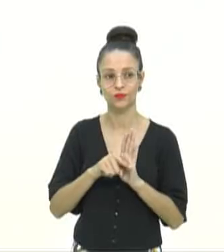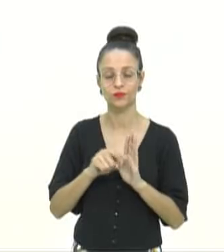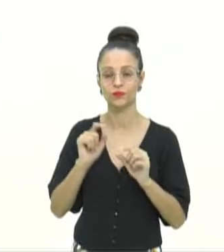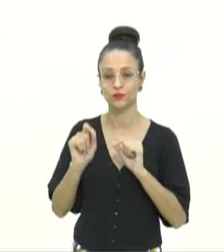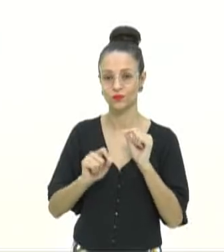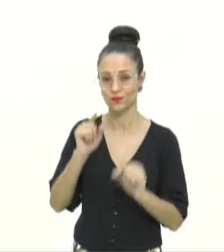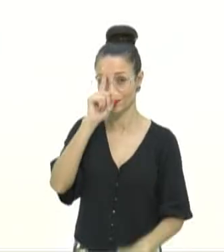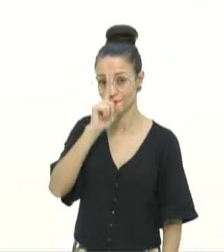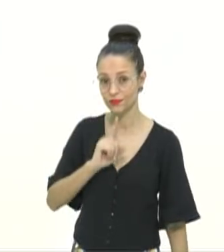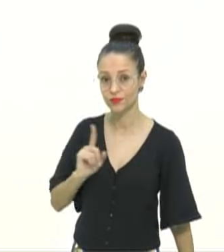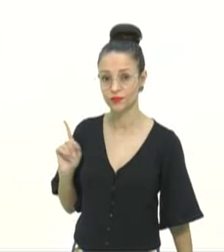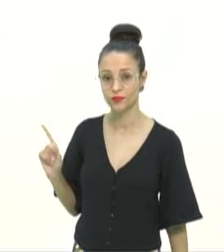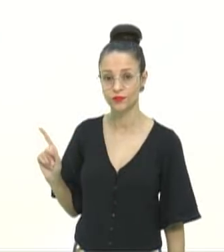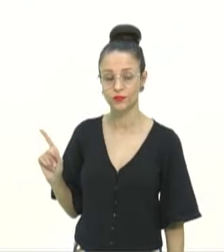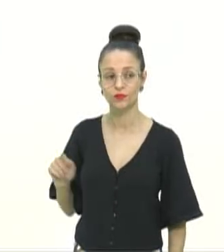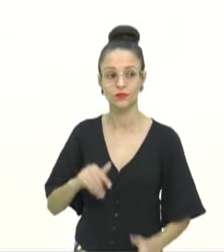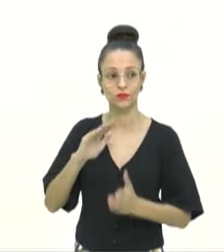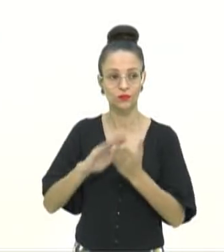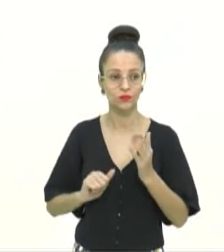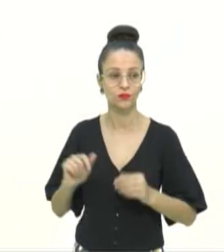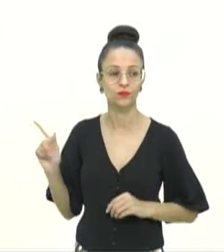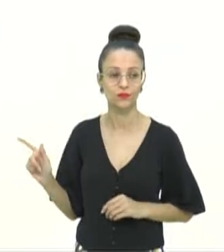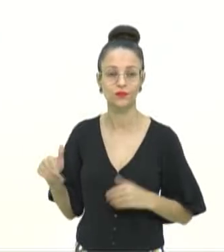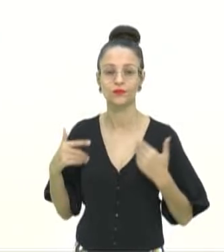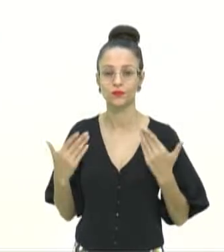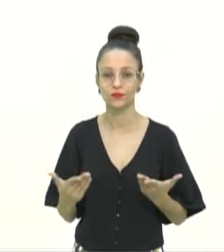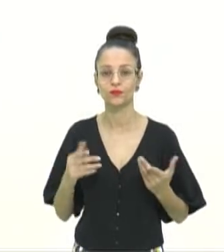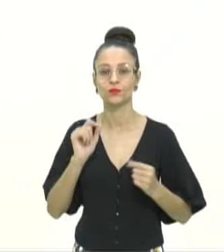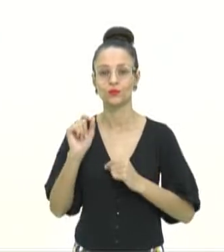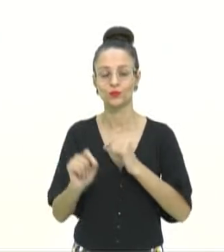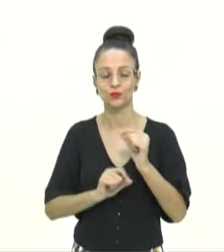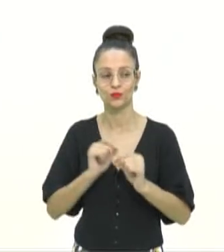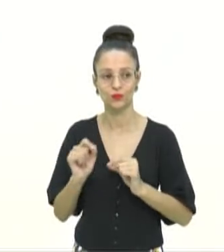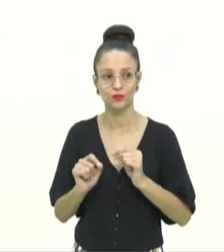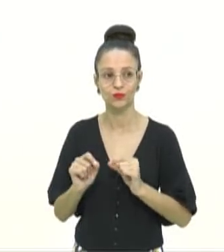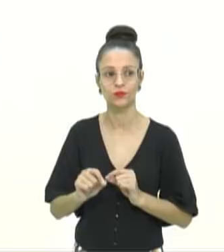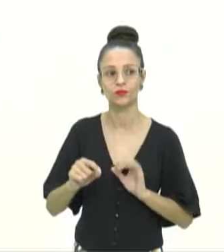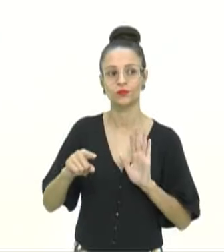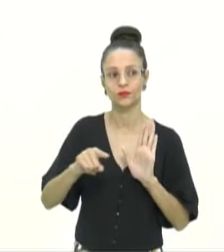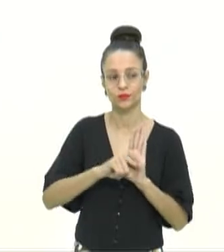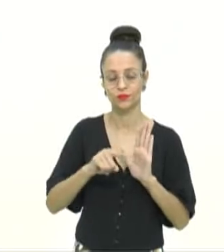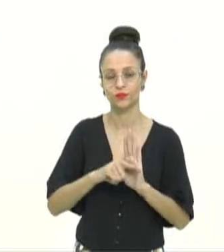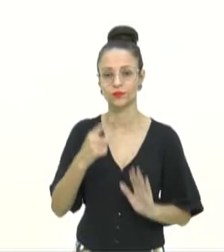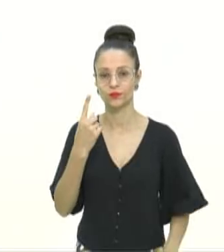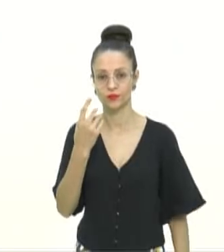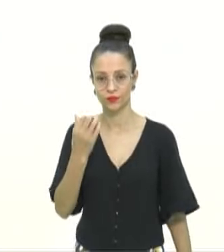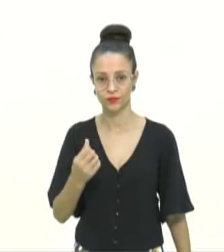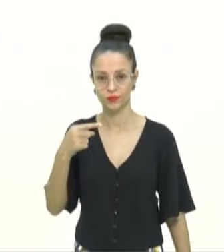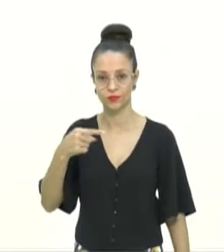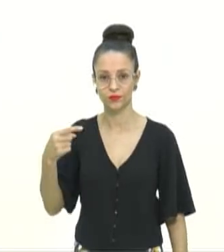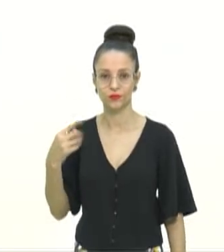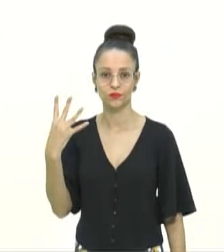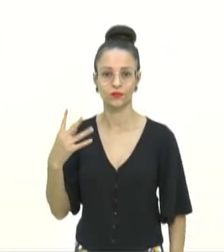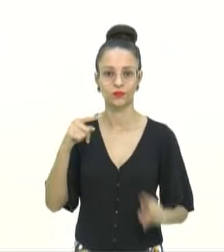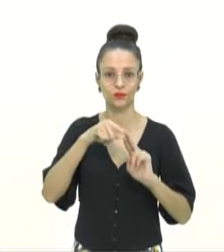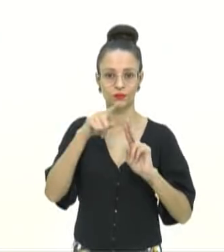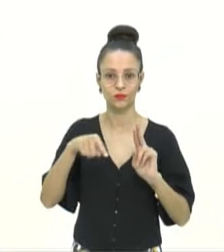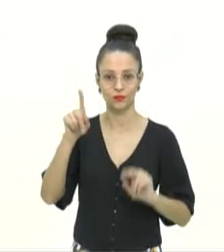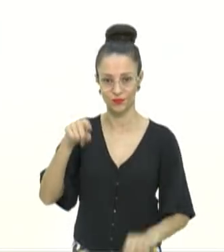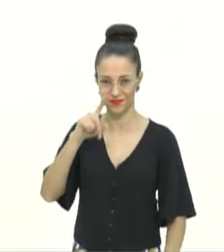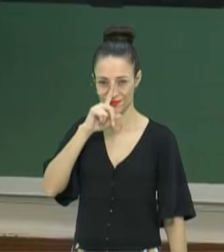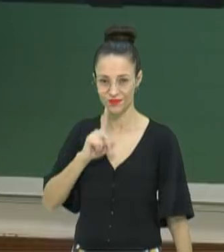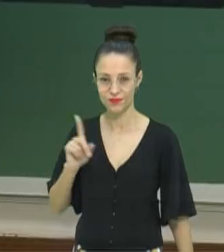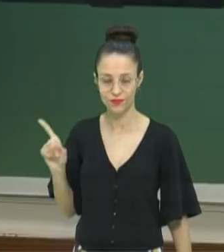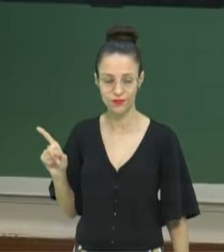parte amarela. Estou tirando ali. Então, o que acontece? Menos 16 menos 4π, que é a parte